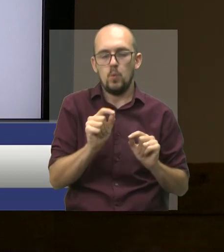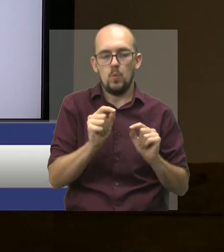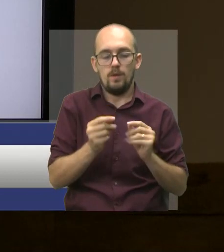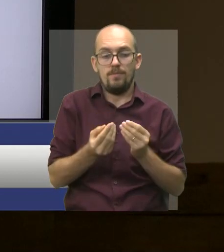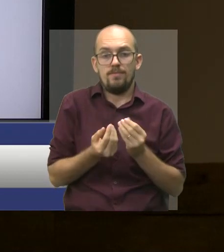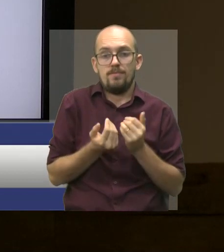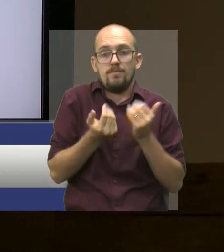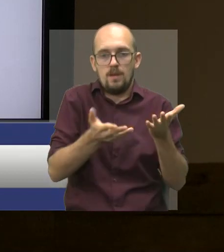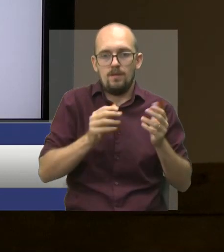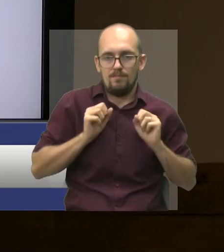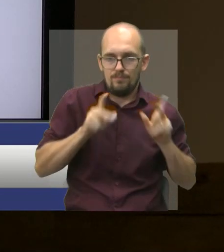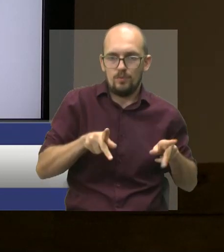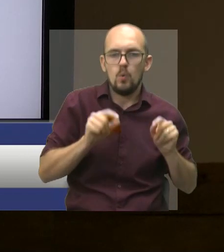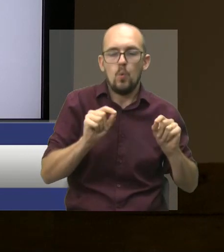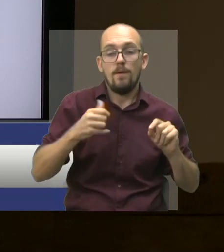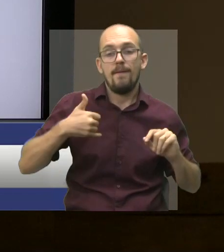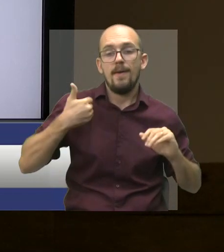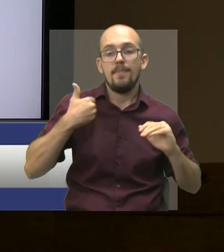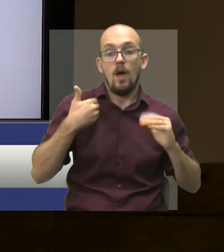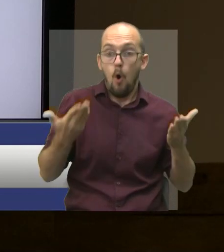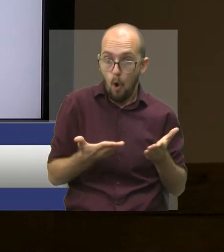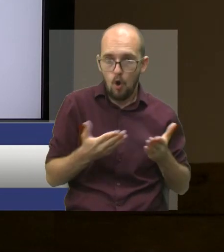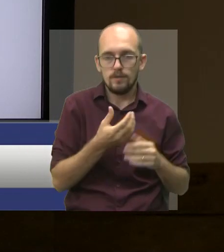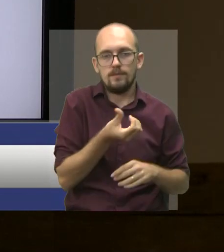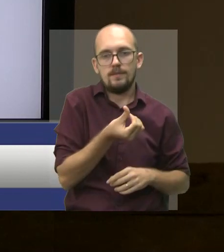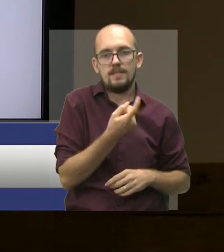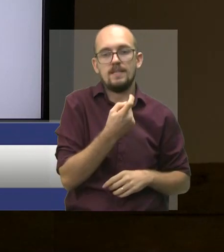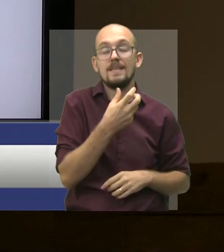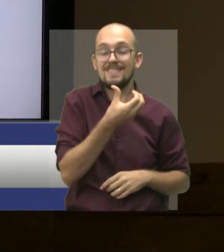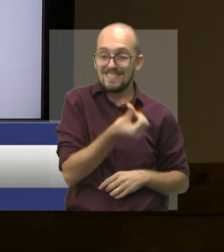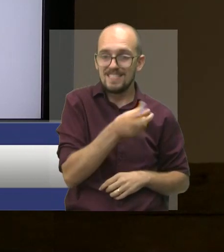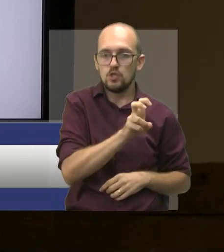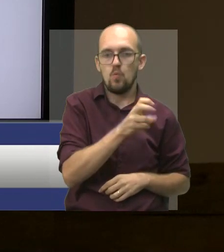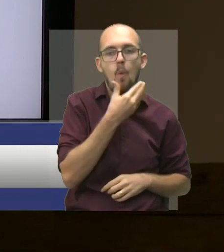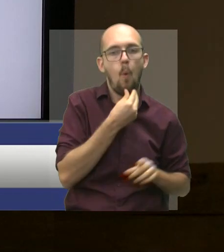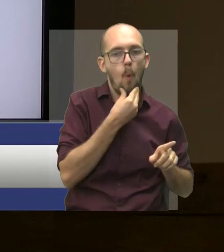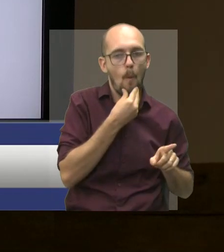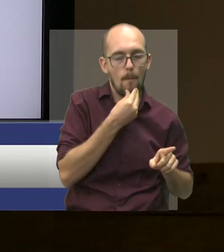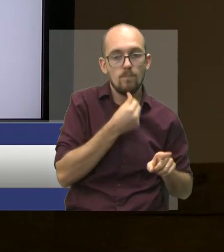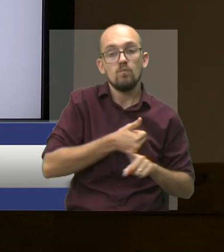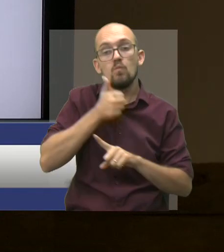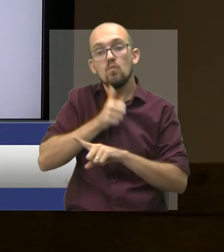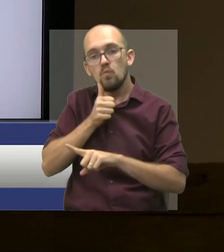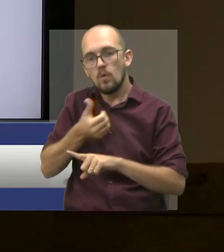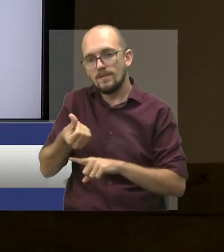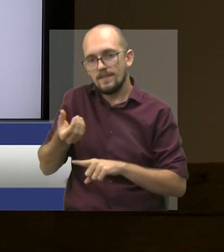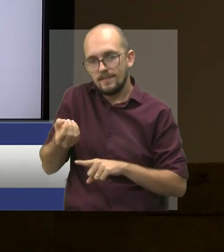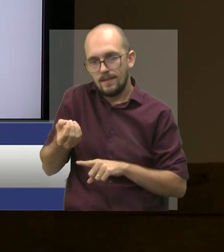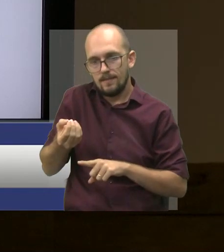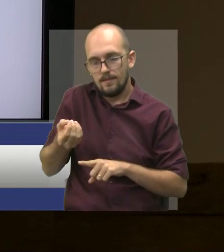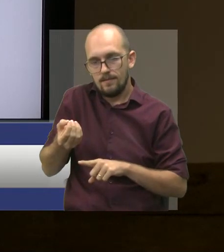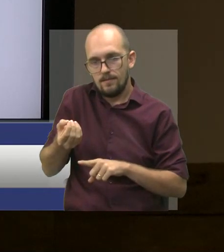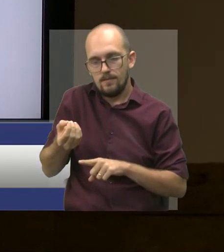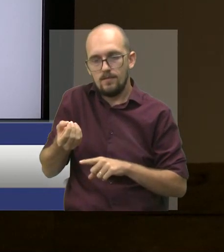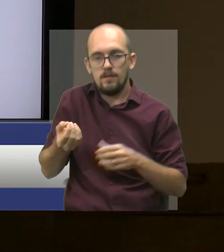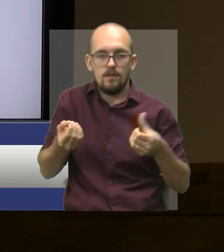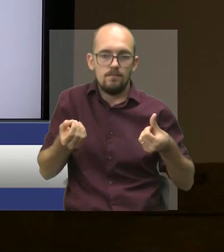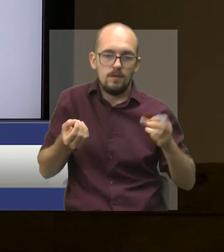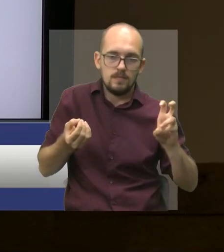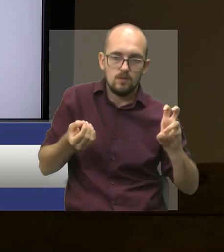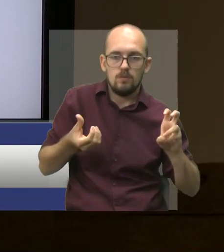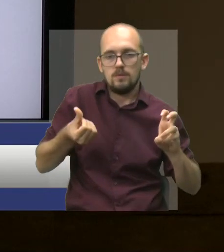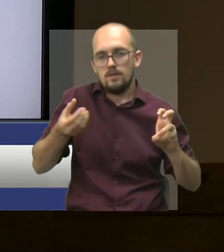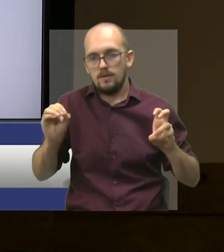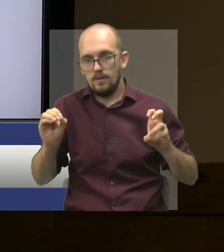é necessário a idade mínima de 65 anos e para a mulher de 60 anos, comprovando ainda